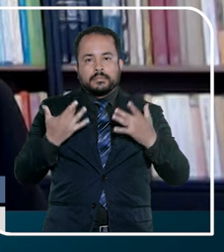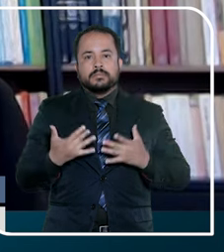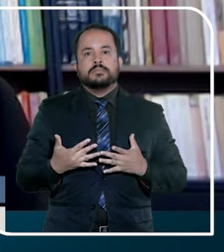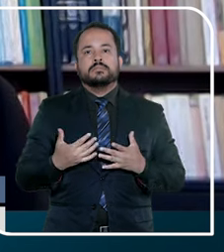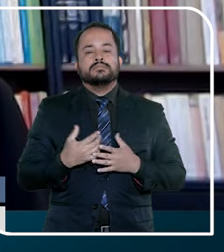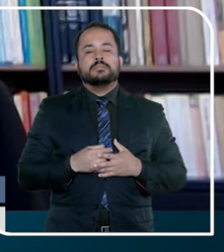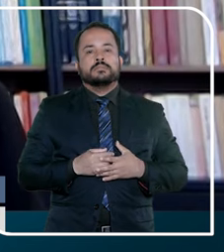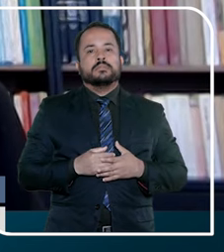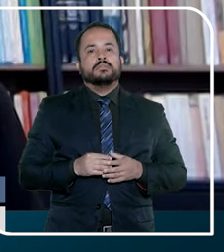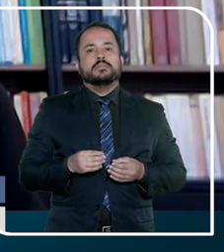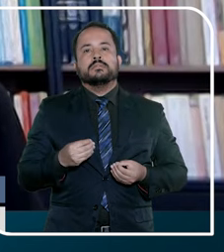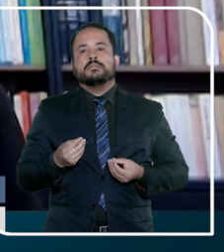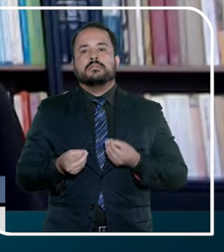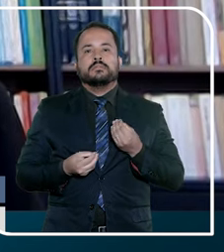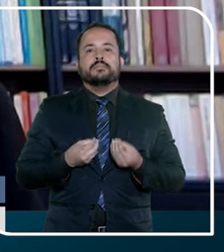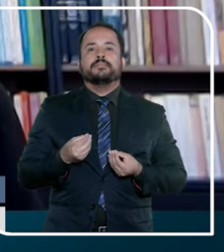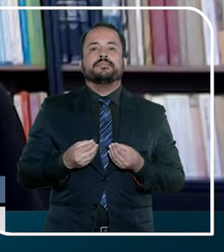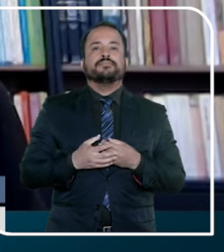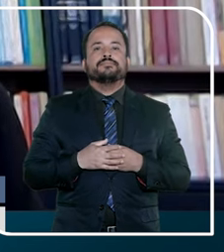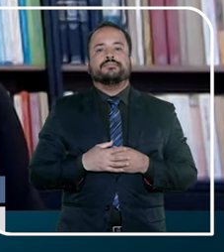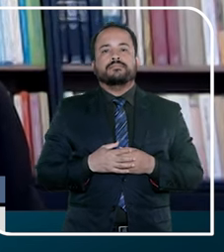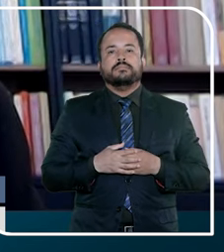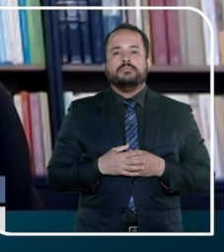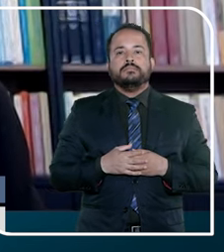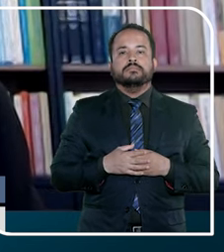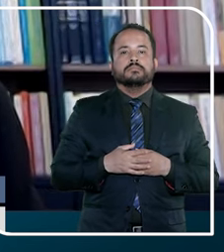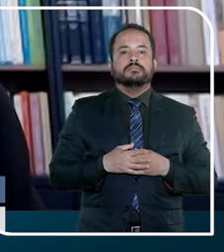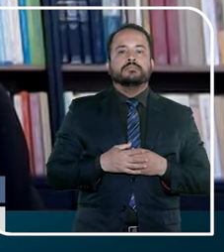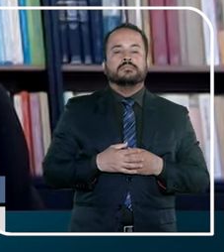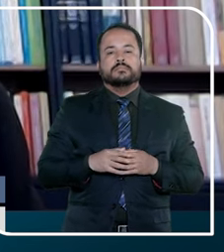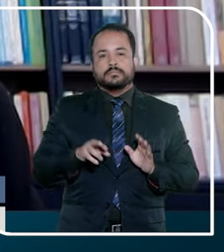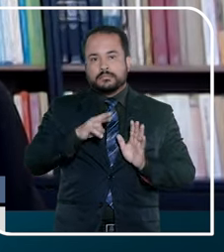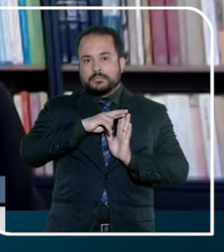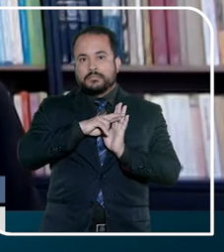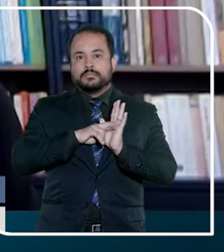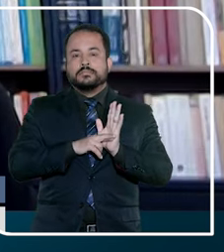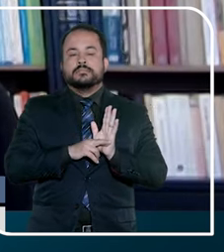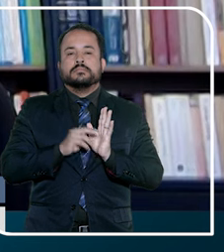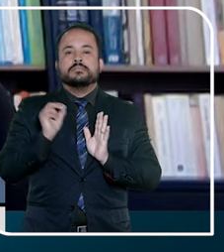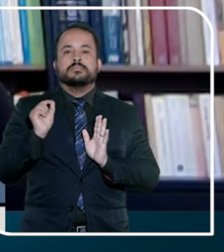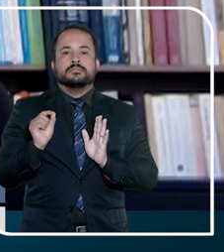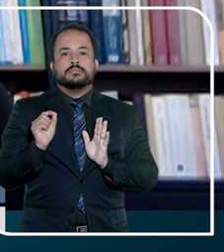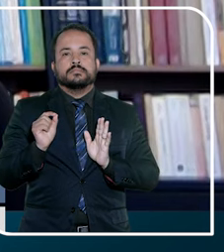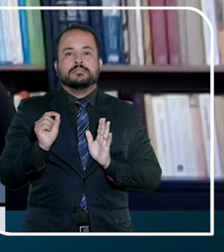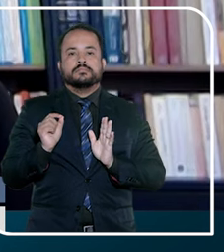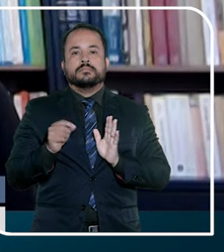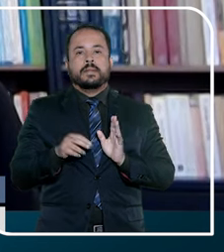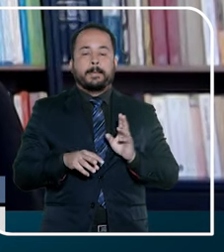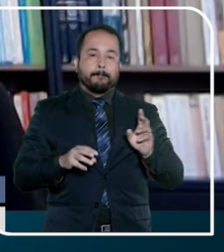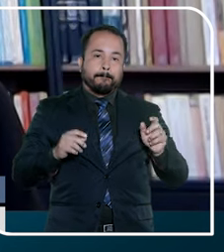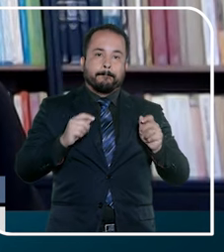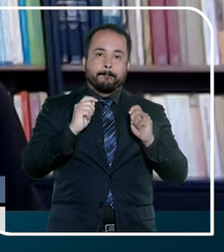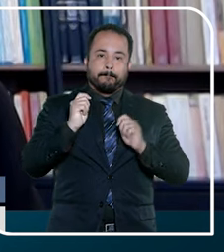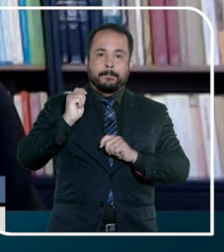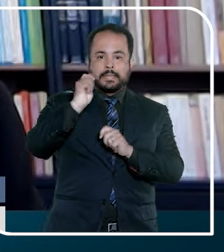né Eh a regra é de que essa pescaria